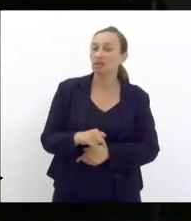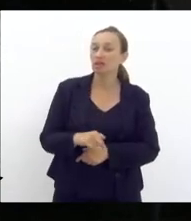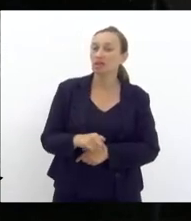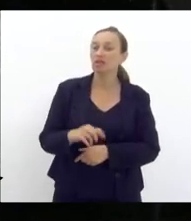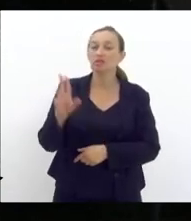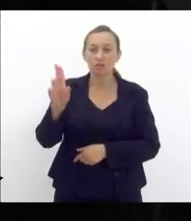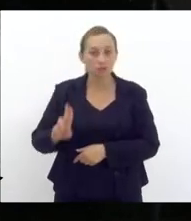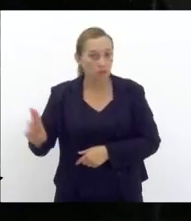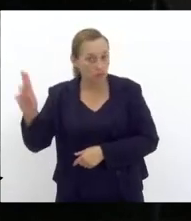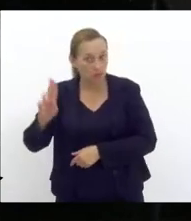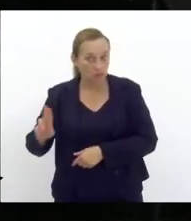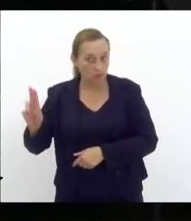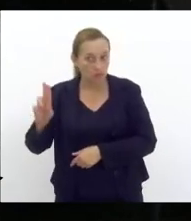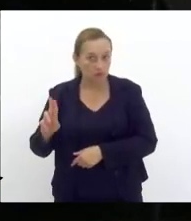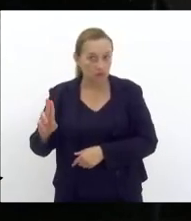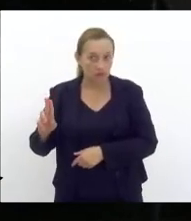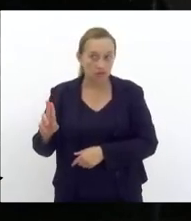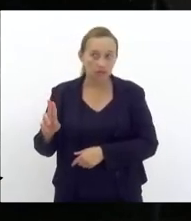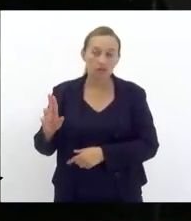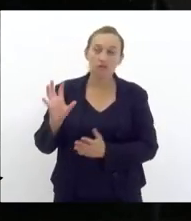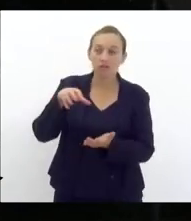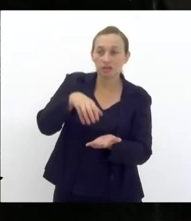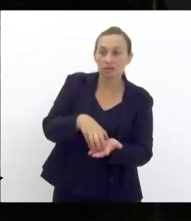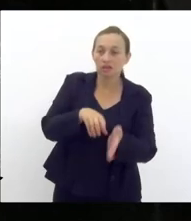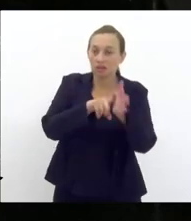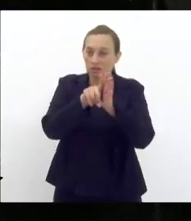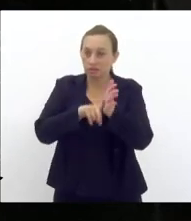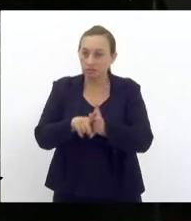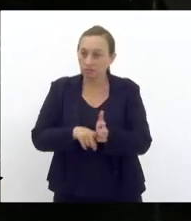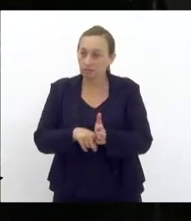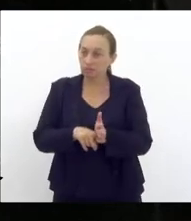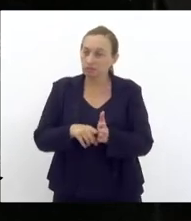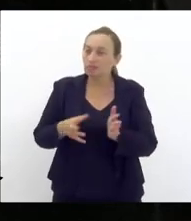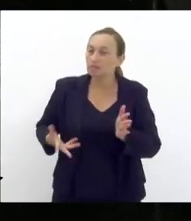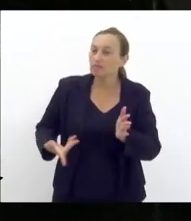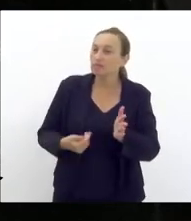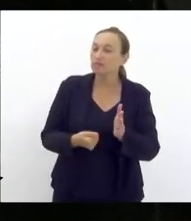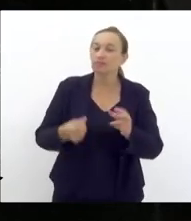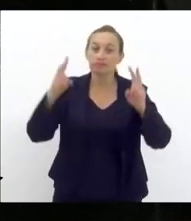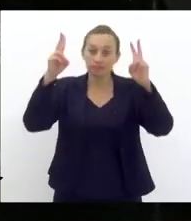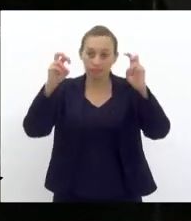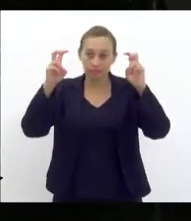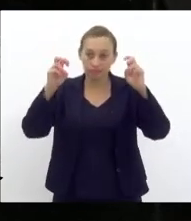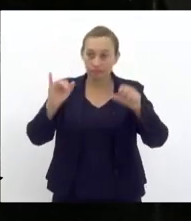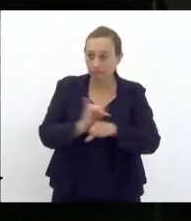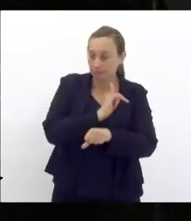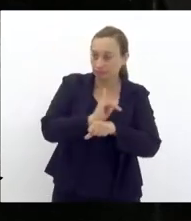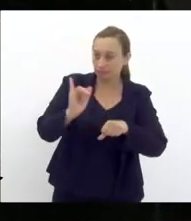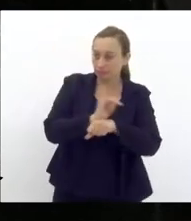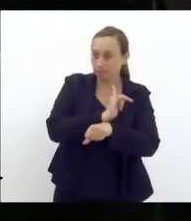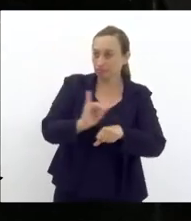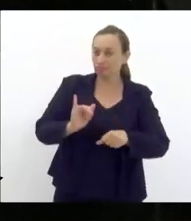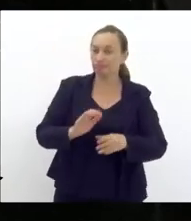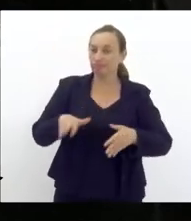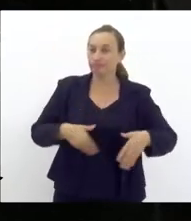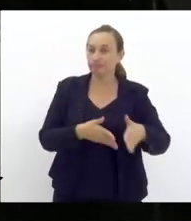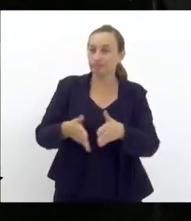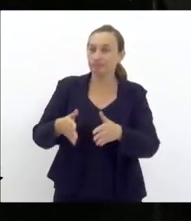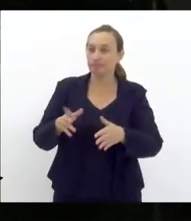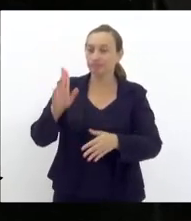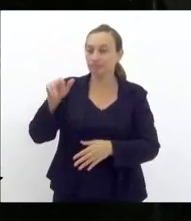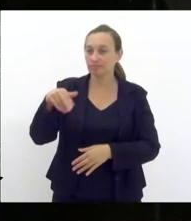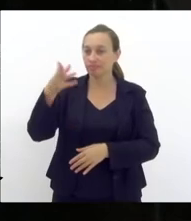universidade renomadas e centros de pesquisa com excelência em temas estratégicos e o Caminho da União